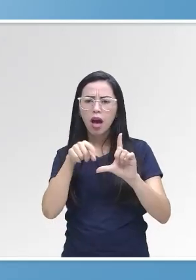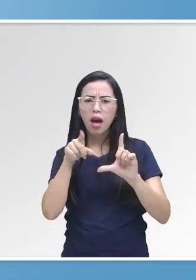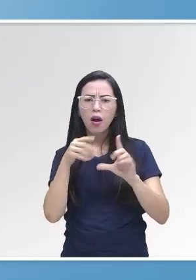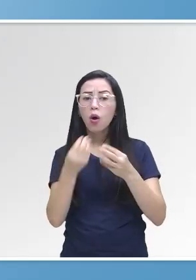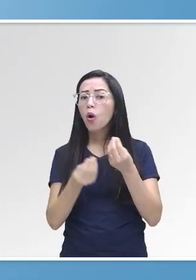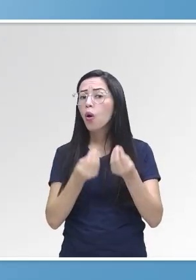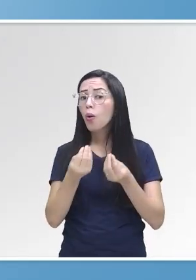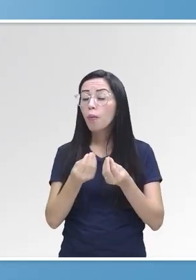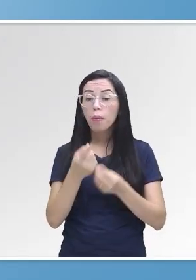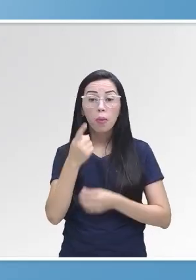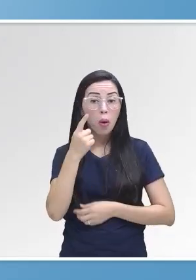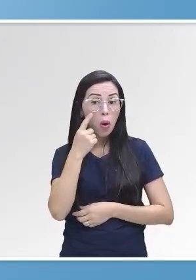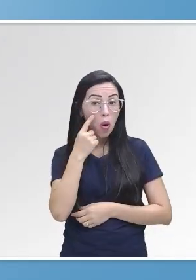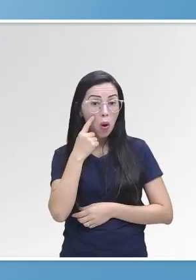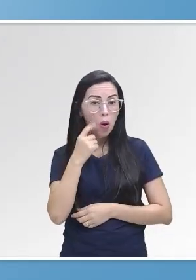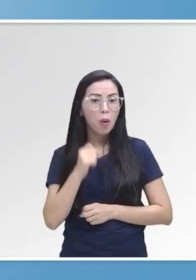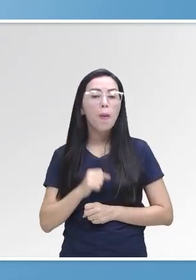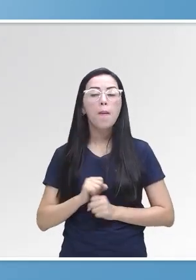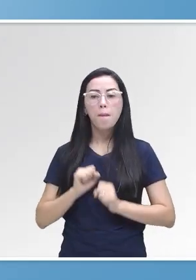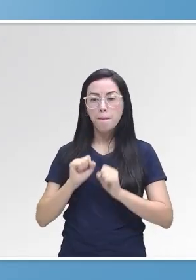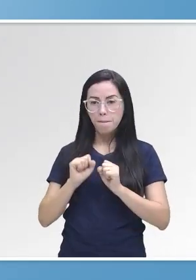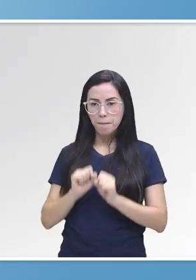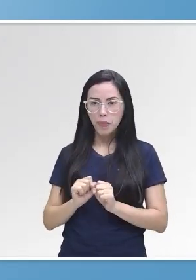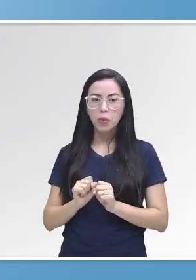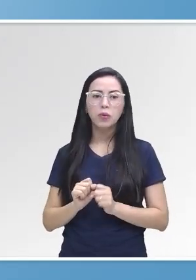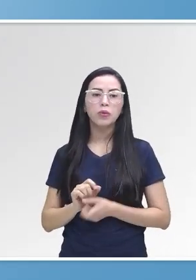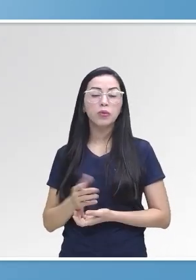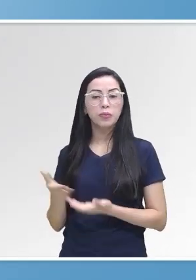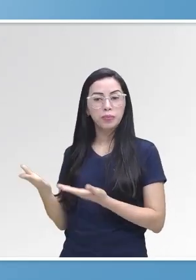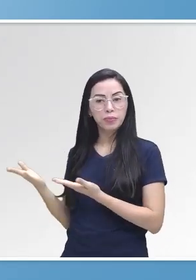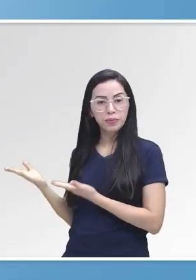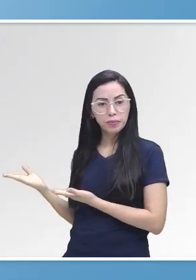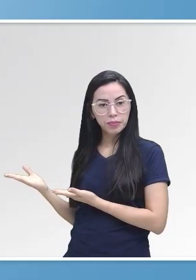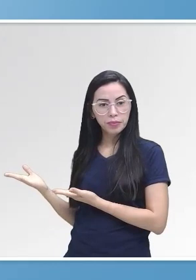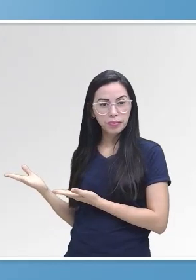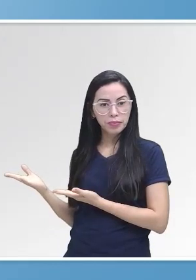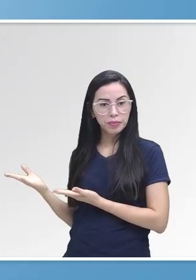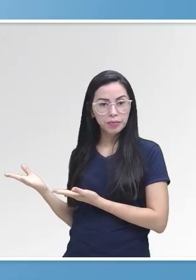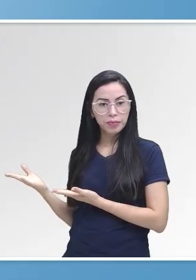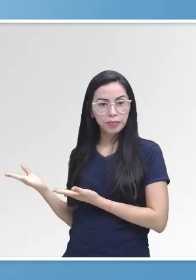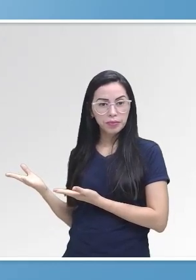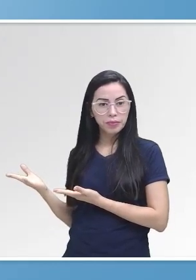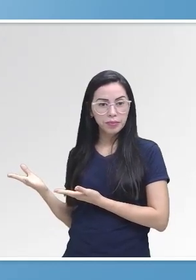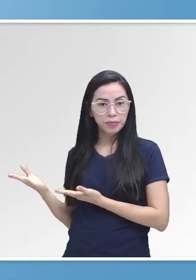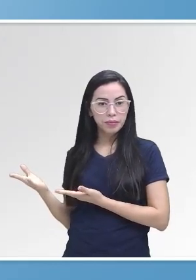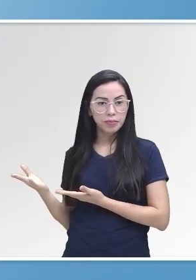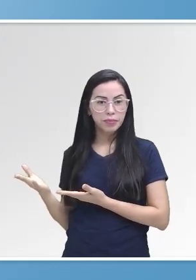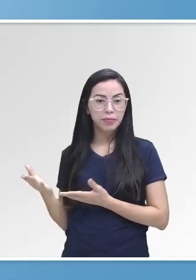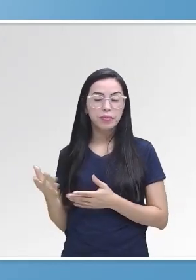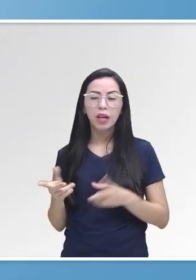eu posso fazer isso aqui ó um dois três quatro